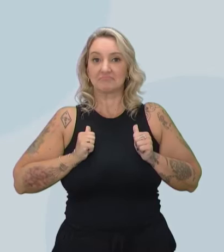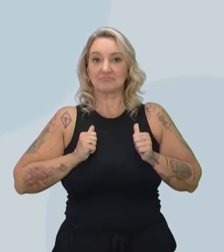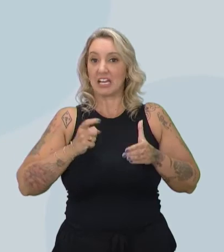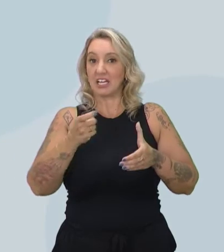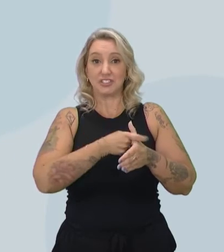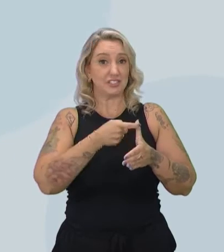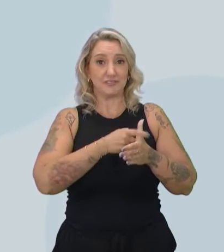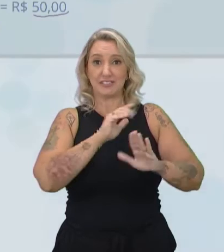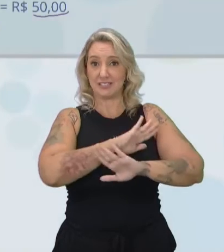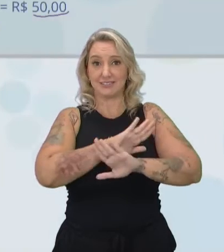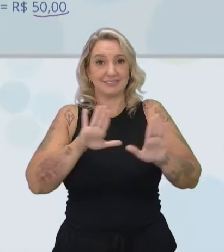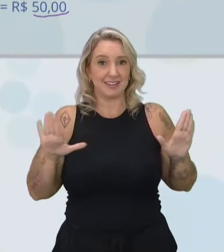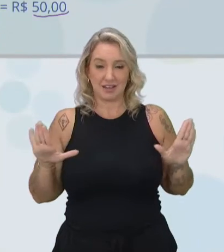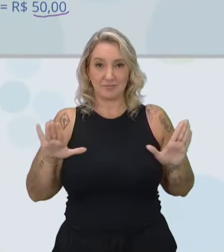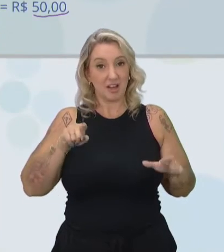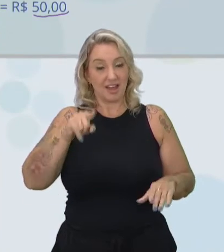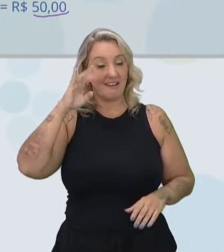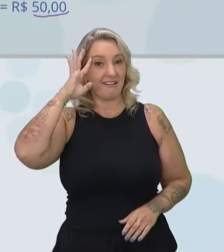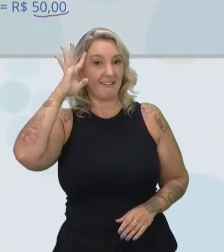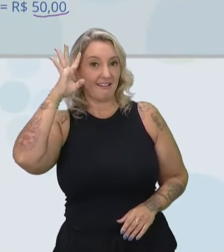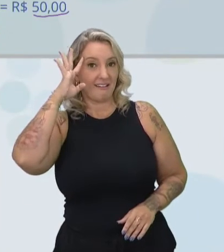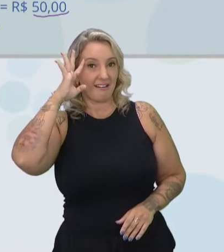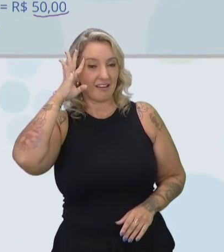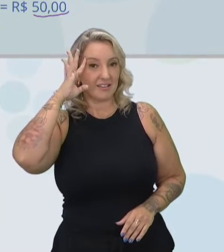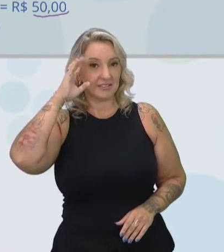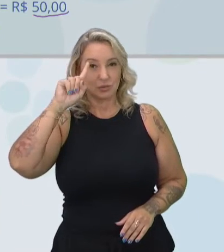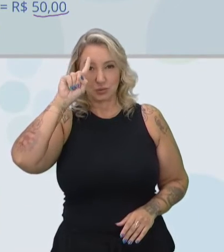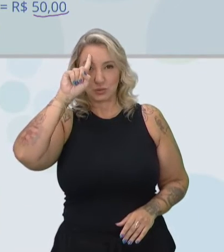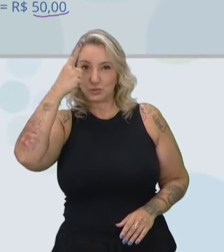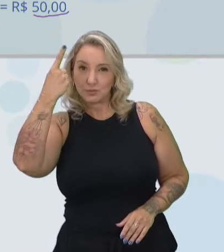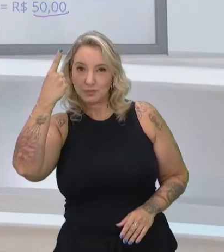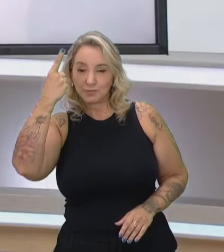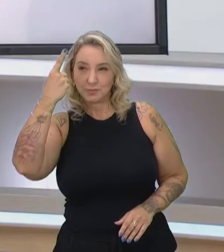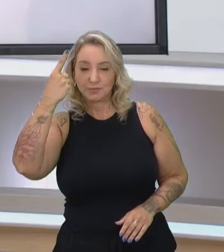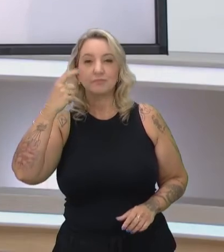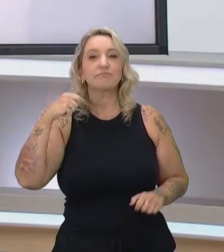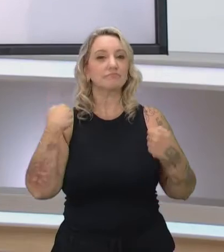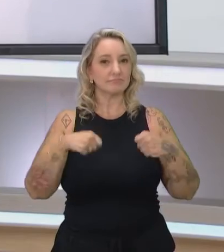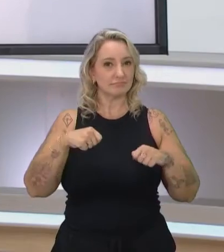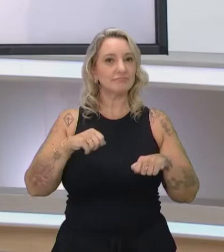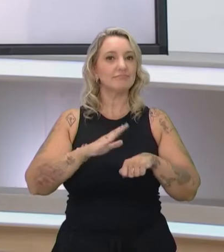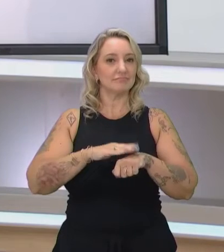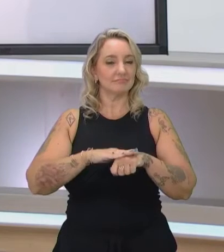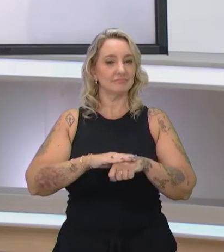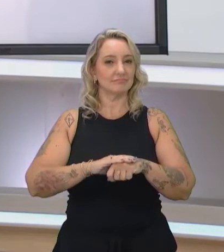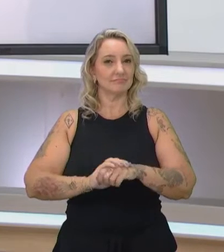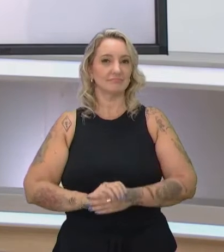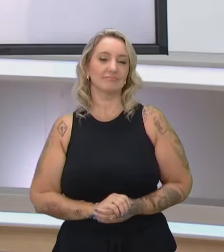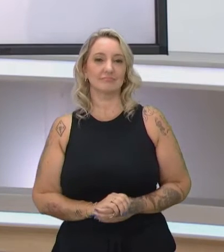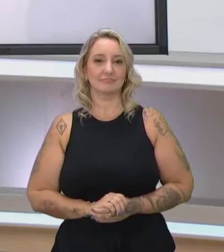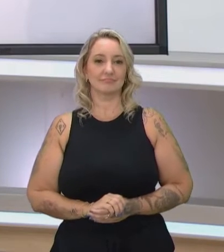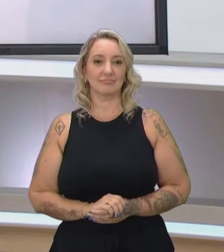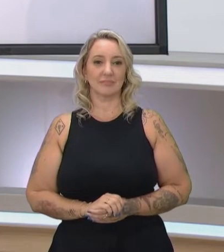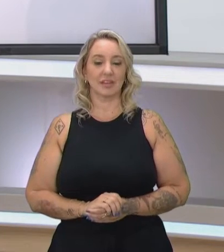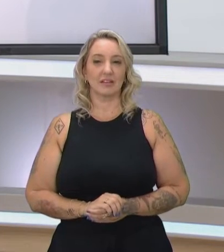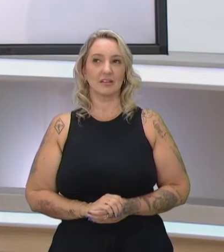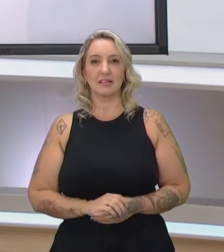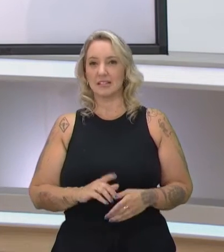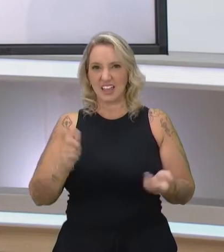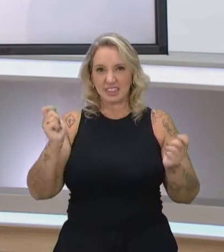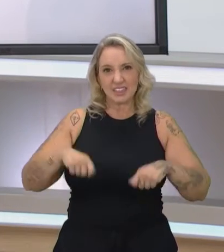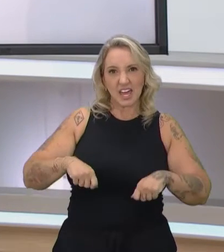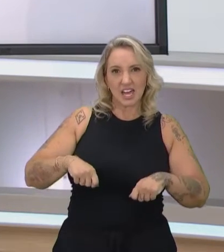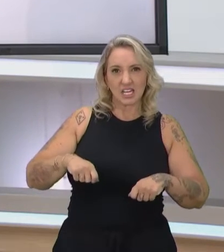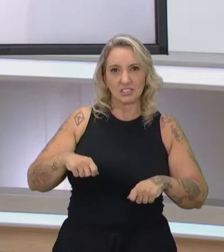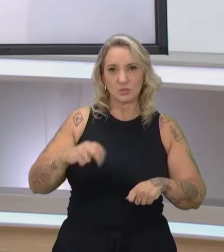o ano. É essa reflexão e esse questionamento que a gente precisa sempre fazer, né? Com o nosso bolso, para não